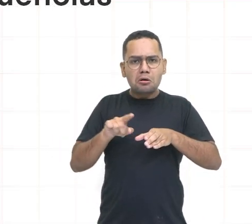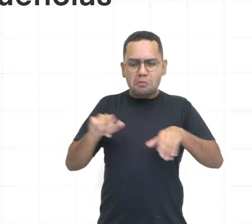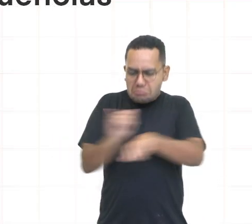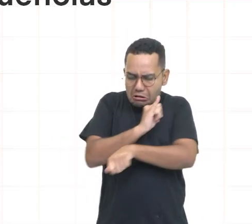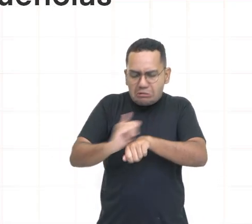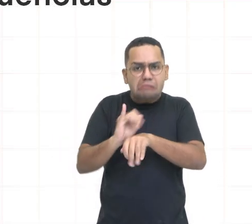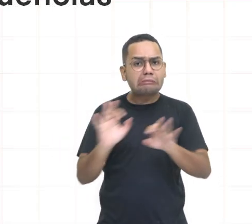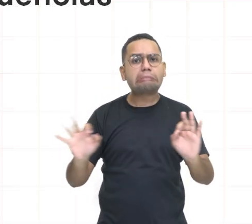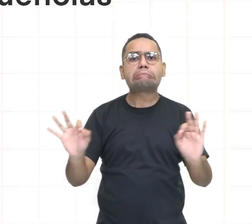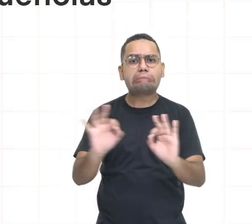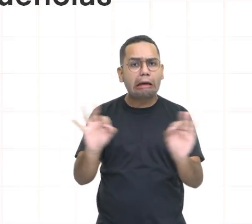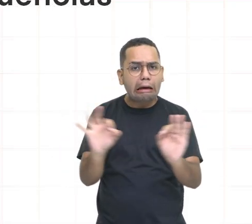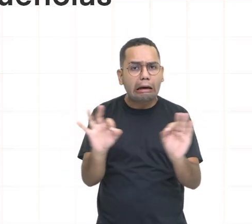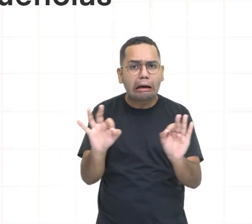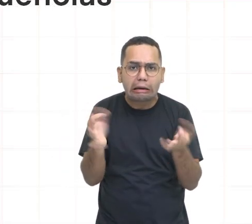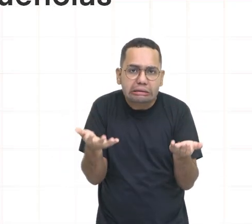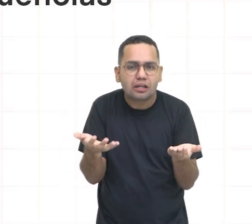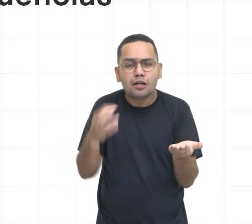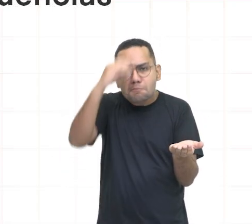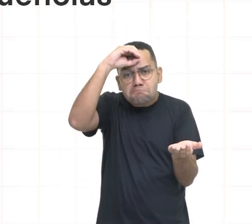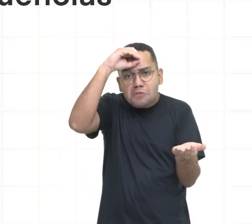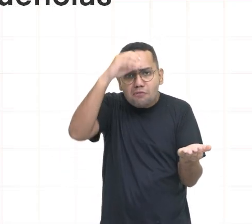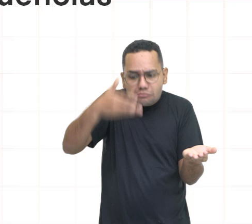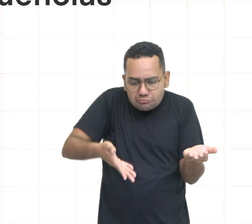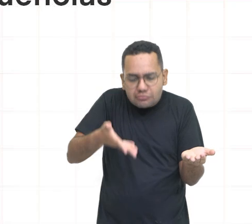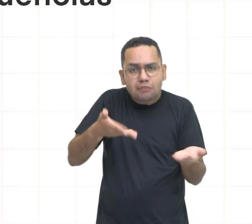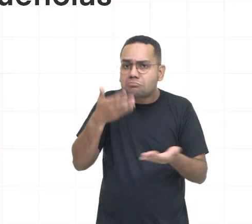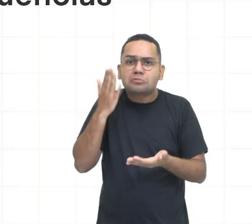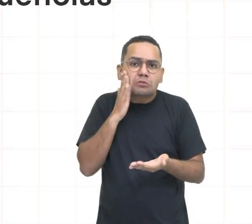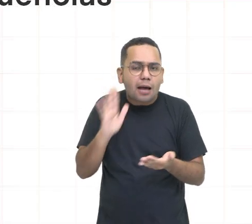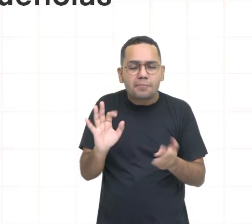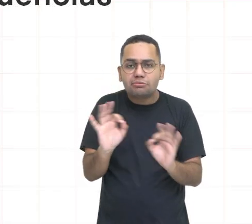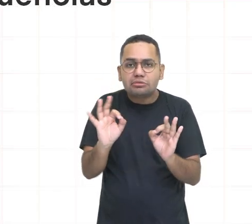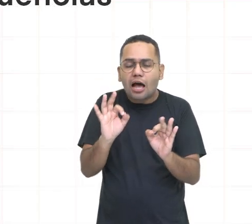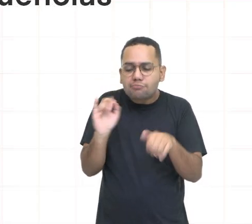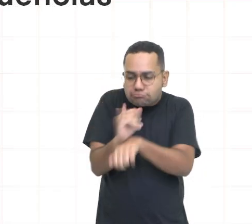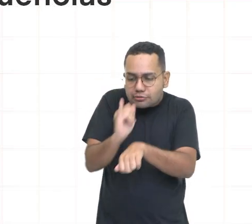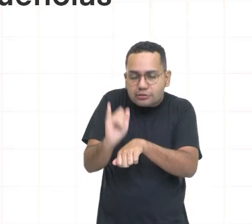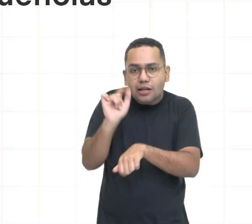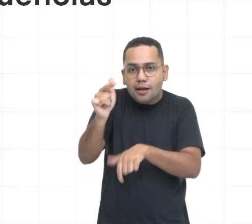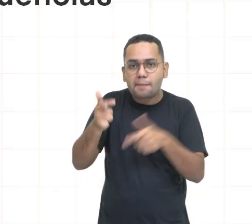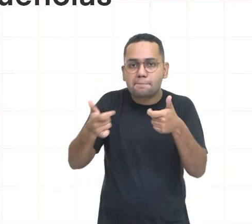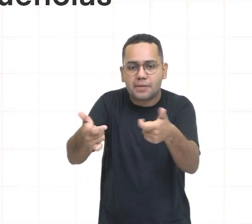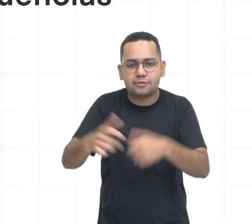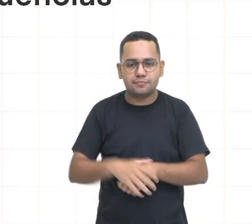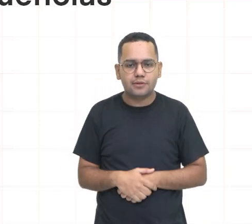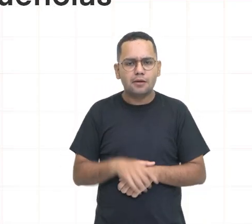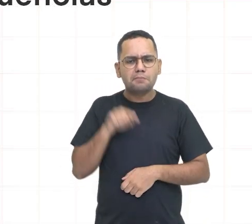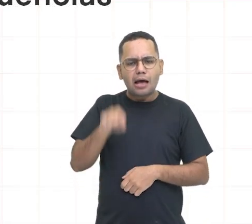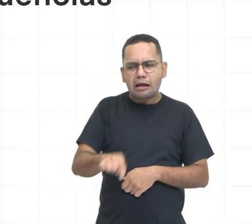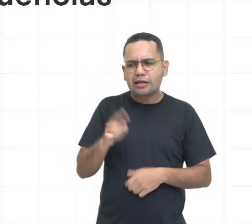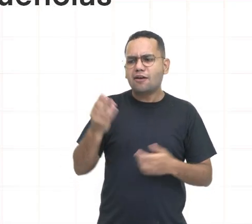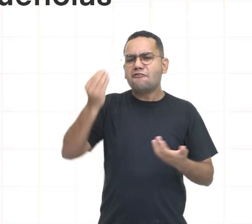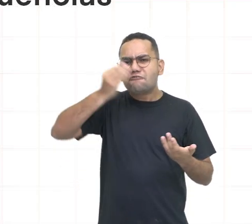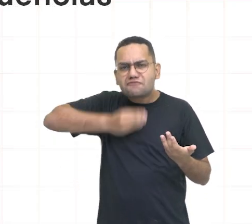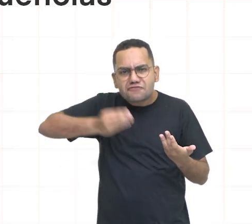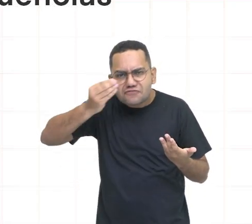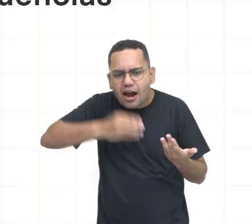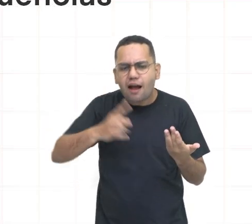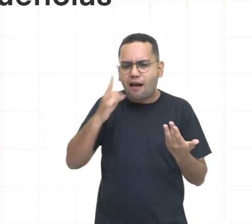confronto. As consequências foram derrotas em várias batalhas, o que deixou a Rússia enfraquecida e